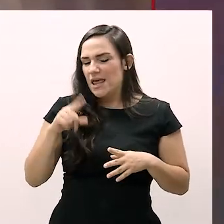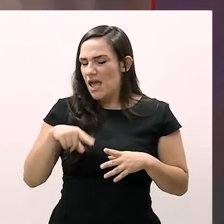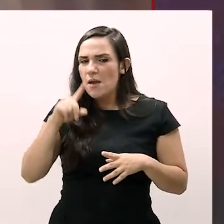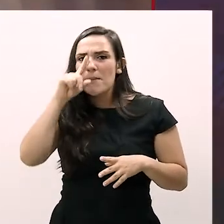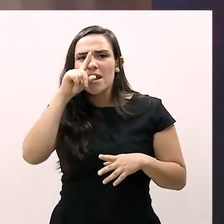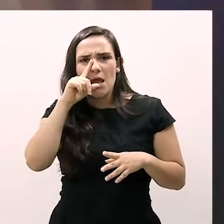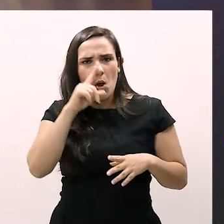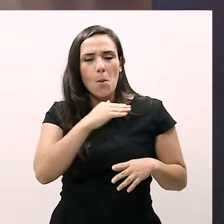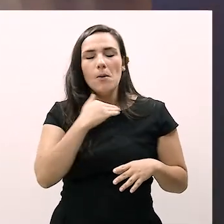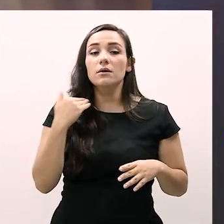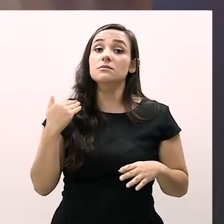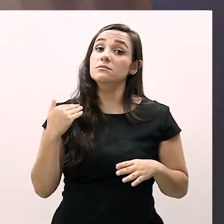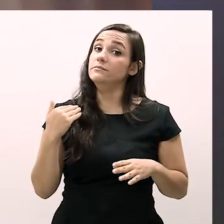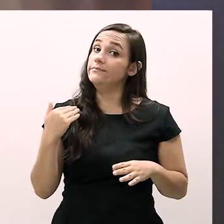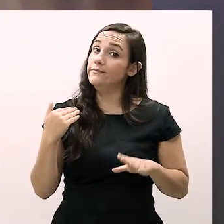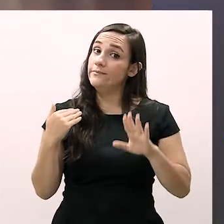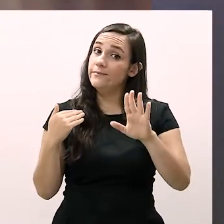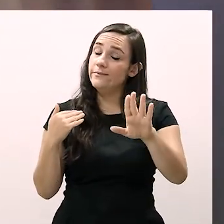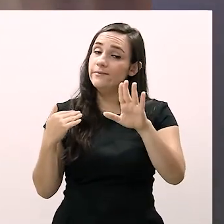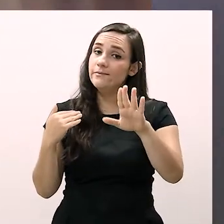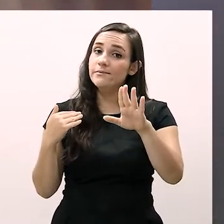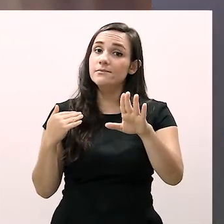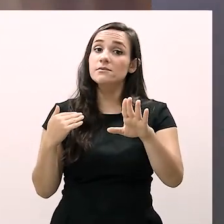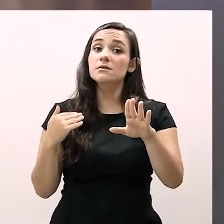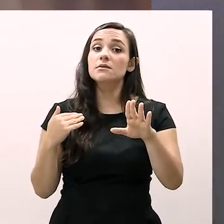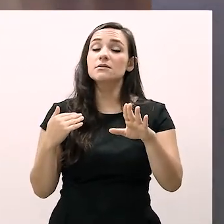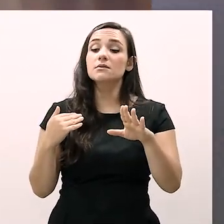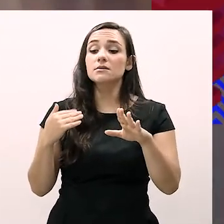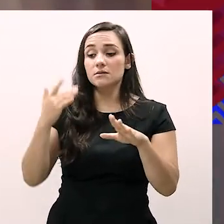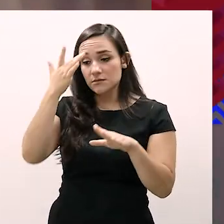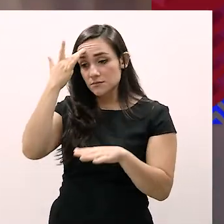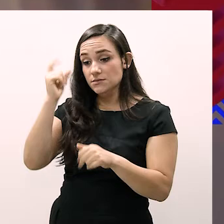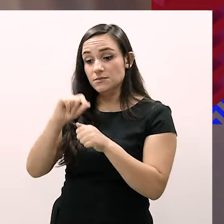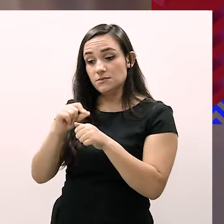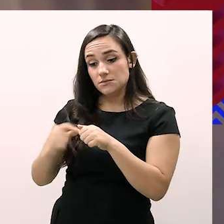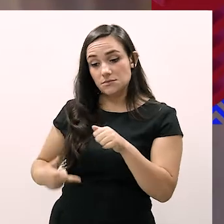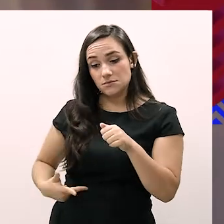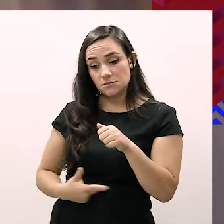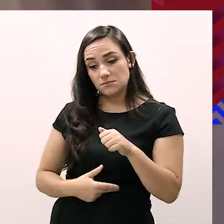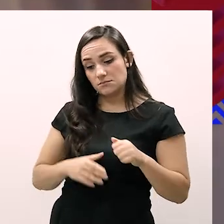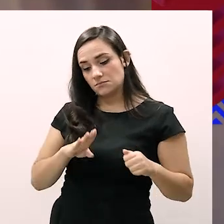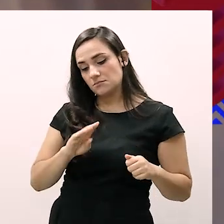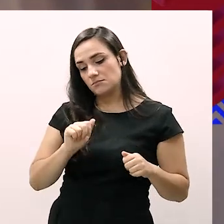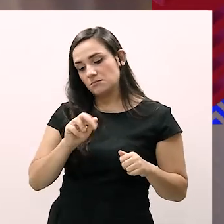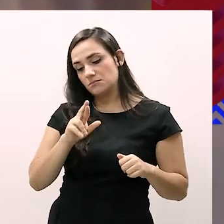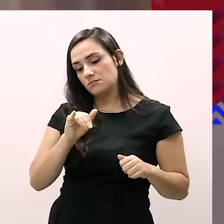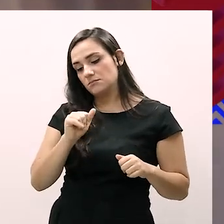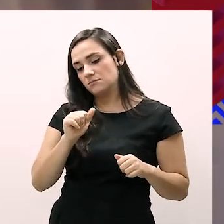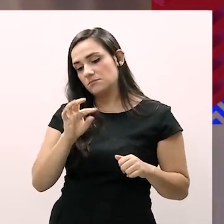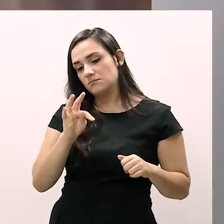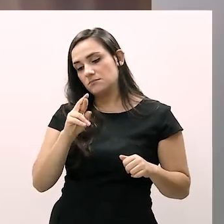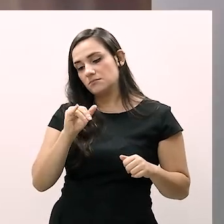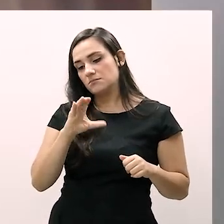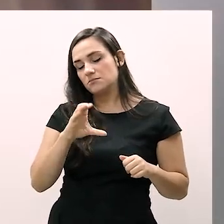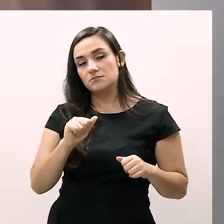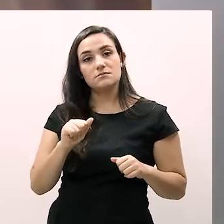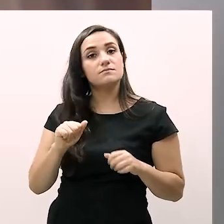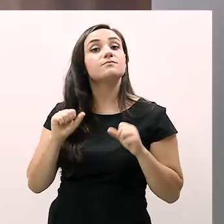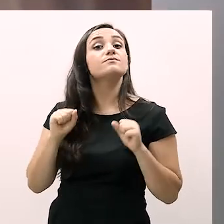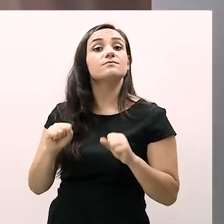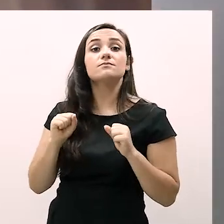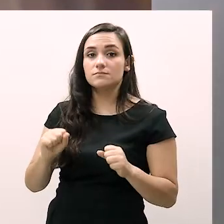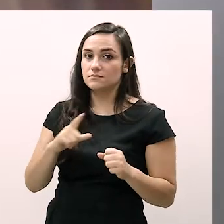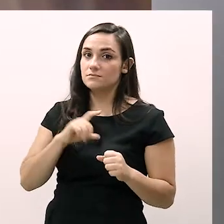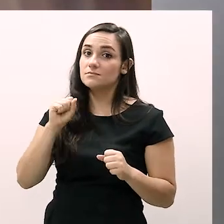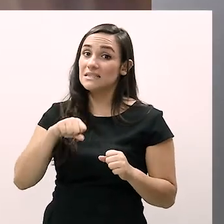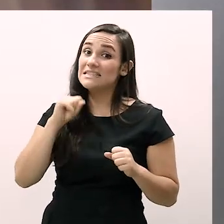ou qual o risco de complicação. E o risco de complicação do paciente da cirurgia bariátrica estava diretamente relacionado às